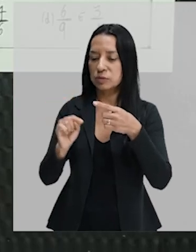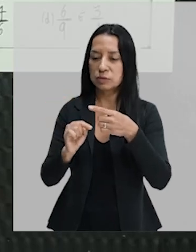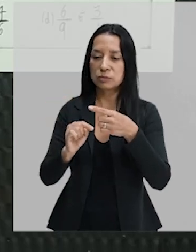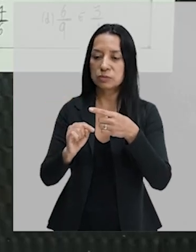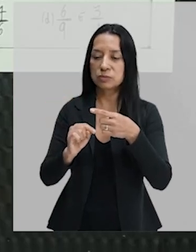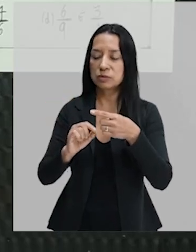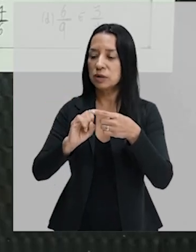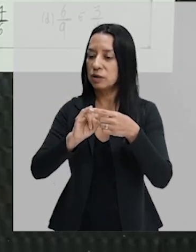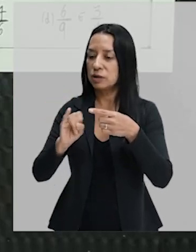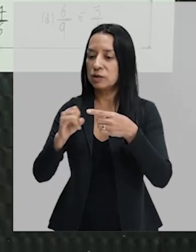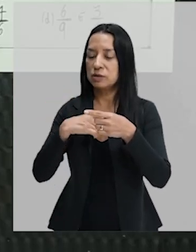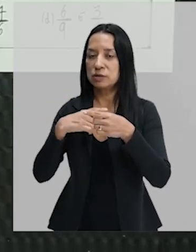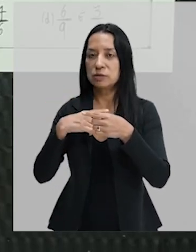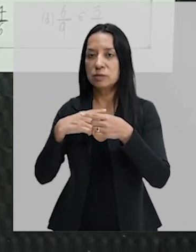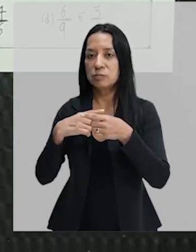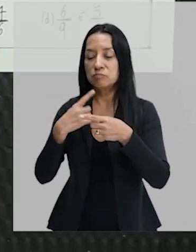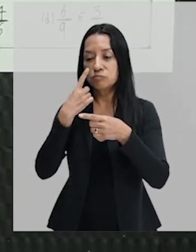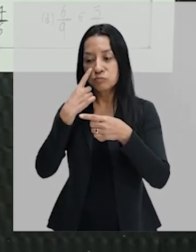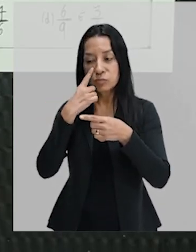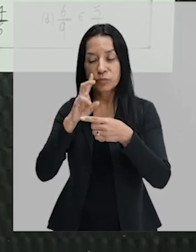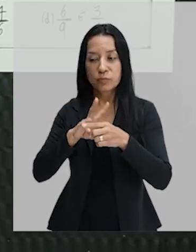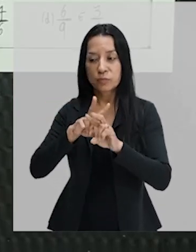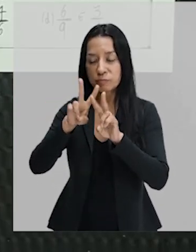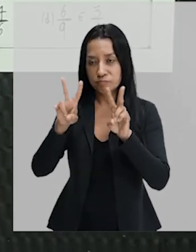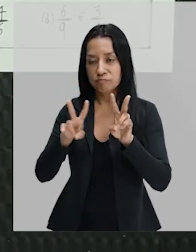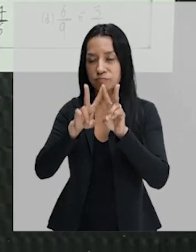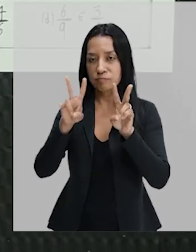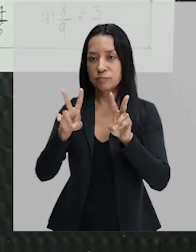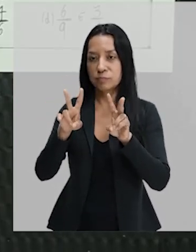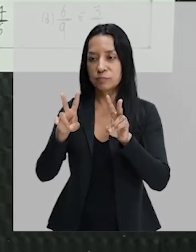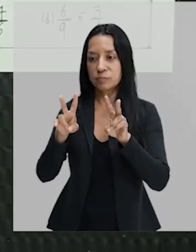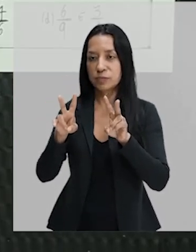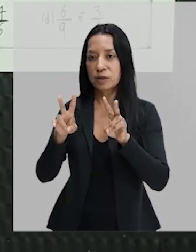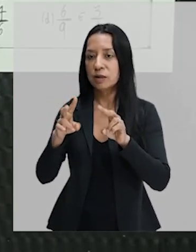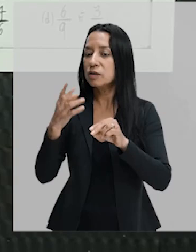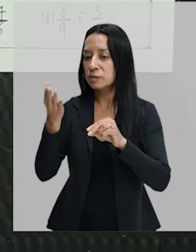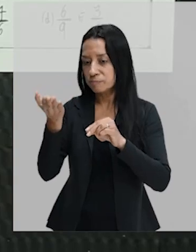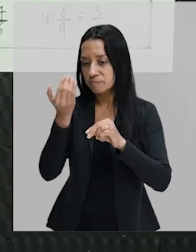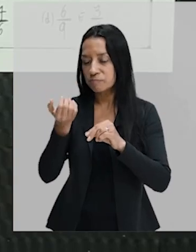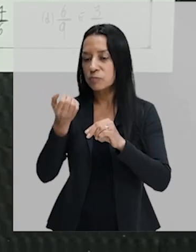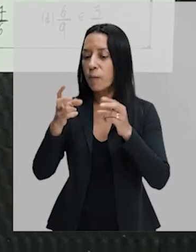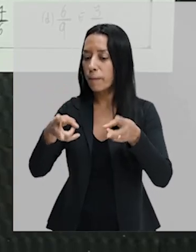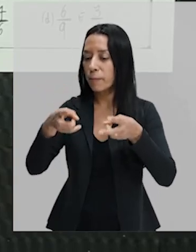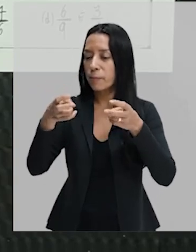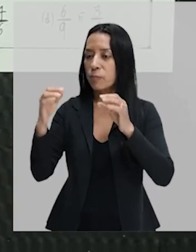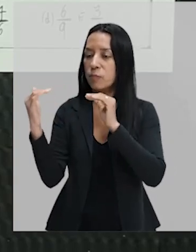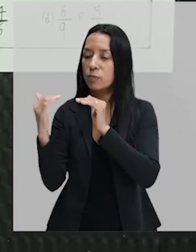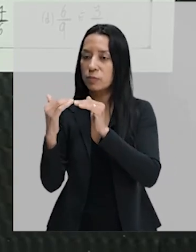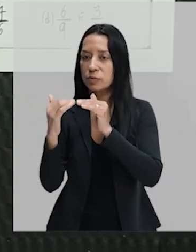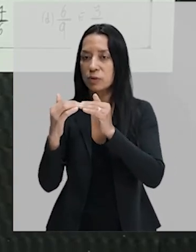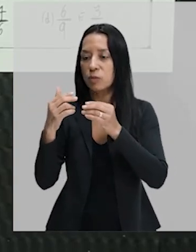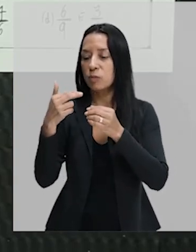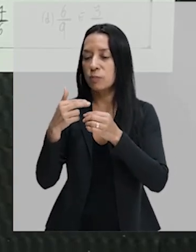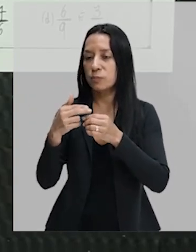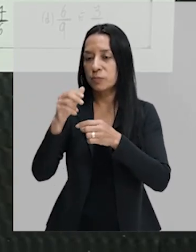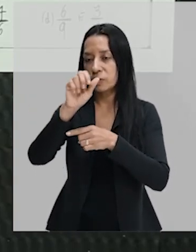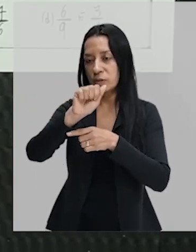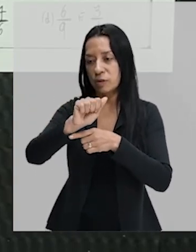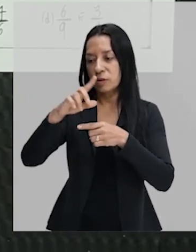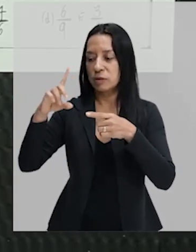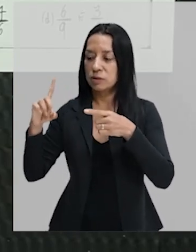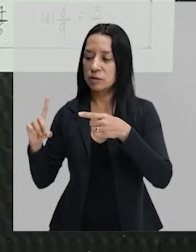está diante de uma situação dessa aqui, você está diante de uma proporção. Olha só, esses dois elementos aqui, o A e o D,